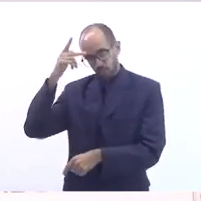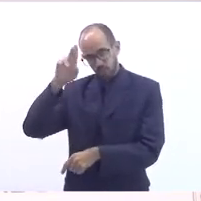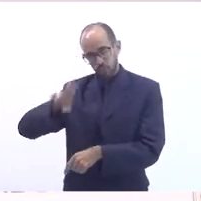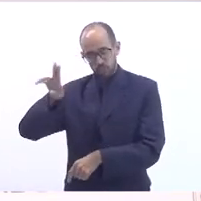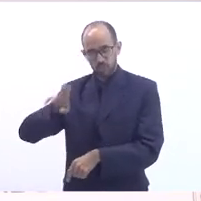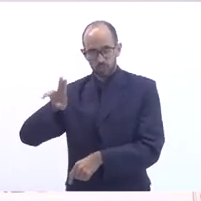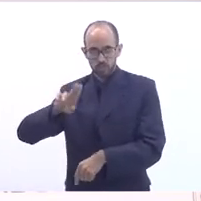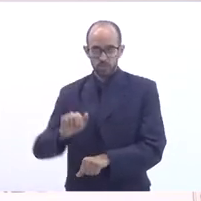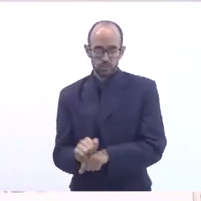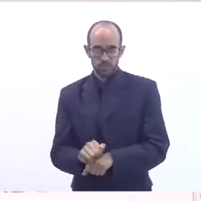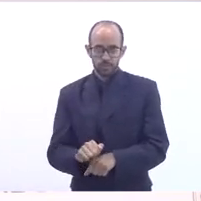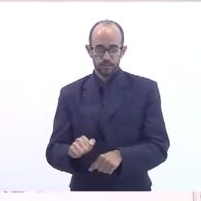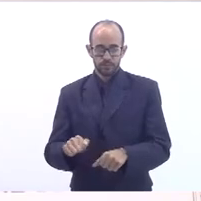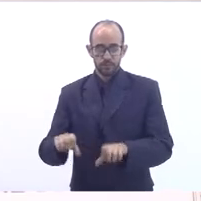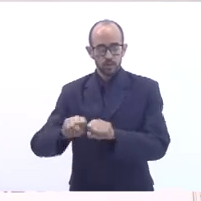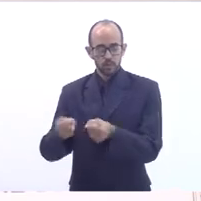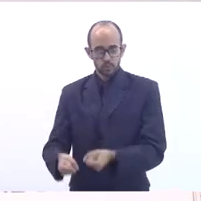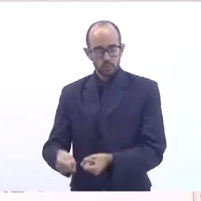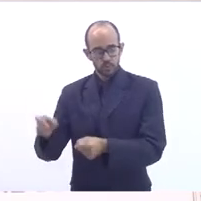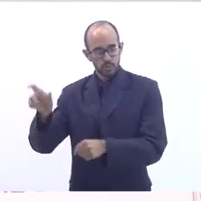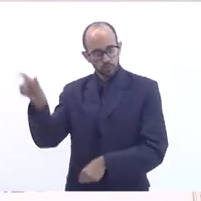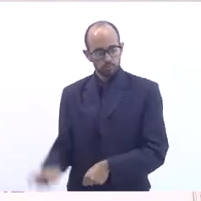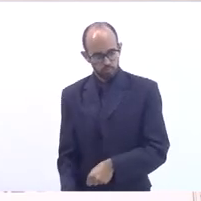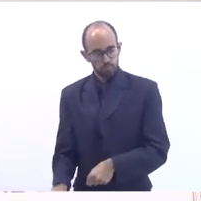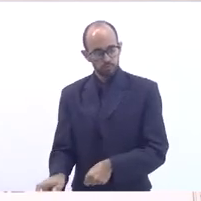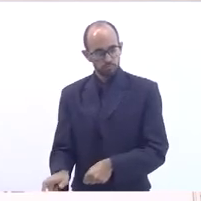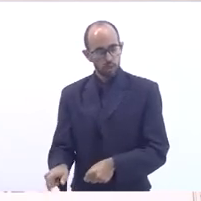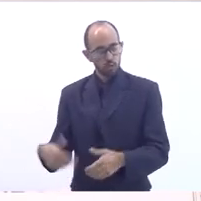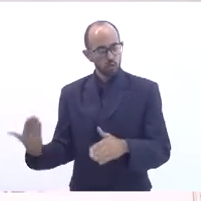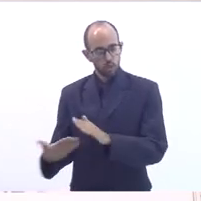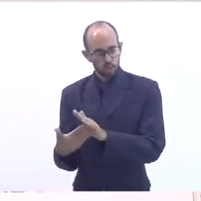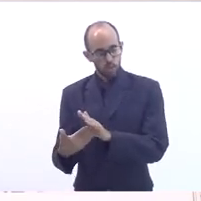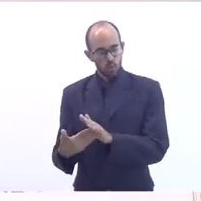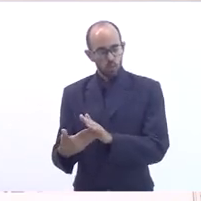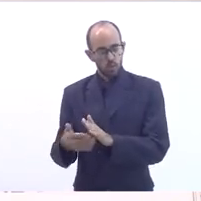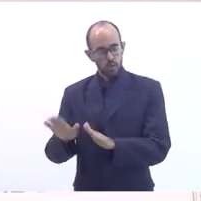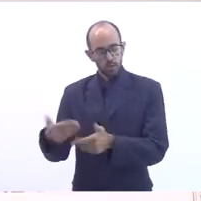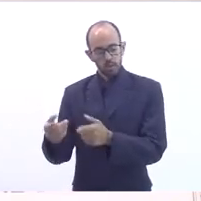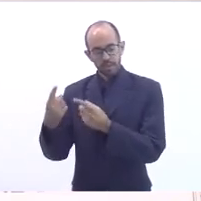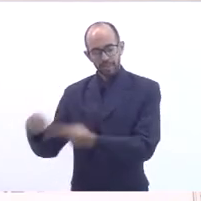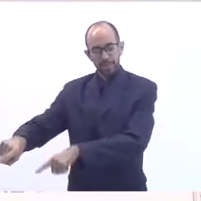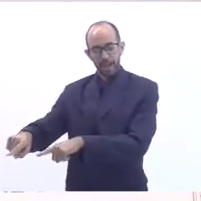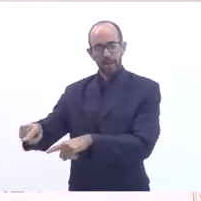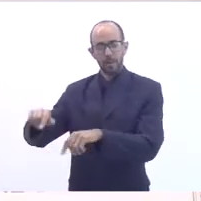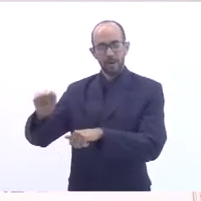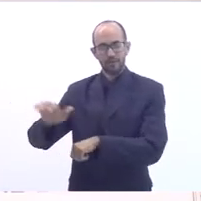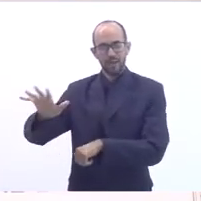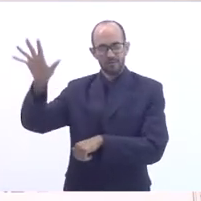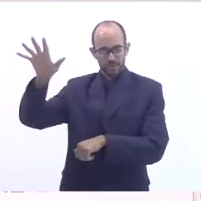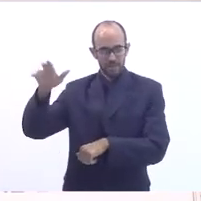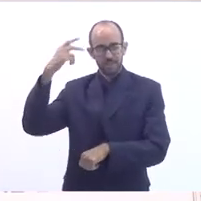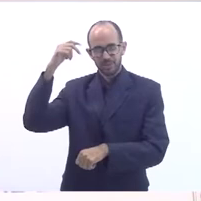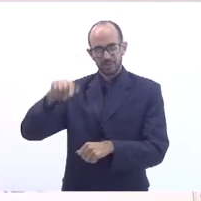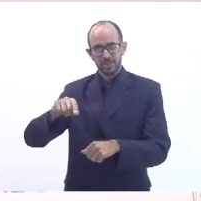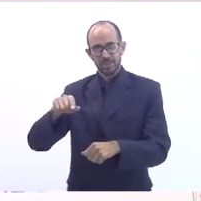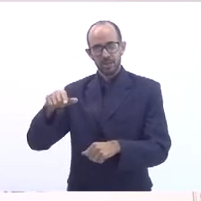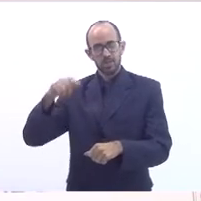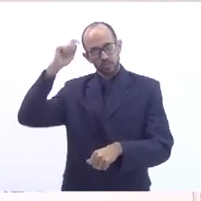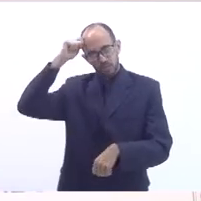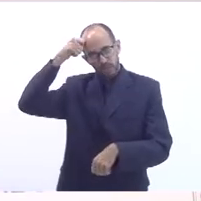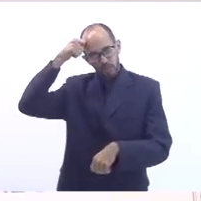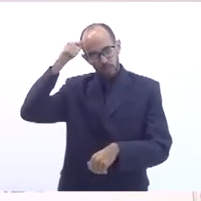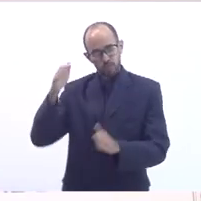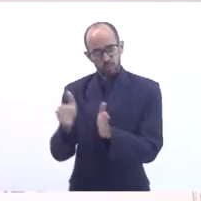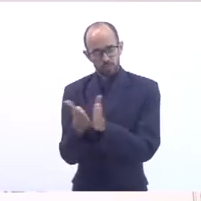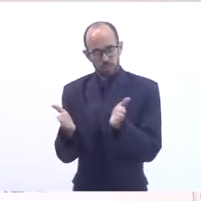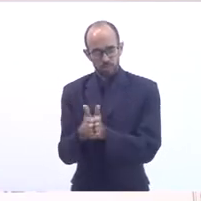a sua destruição física Total parcial né todas atacam só favela onde estão só os cortou os dedos né